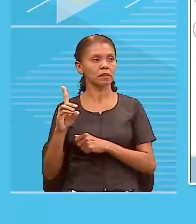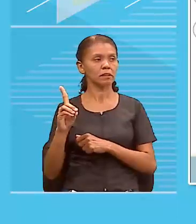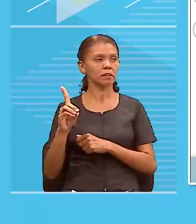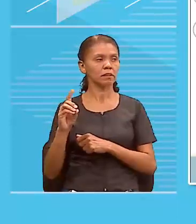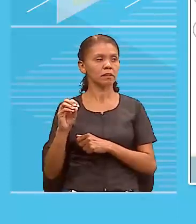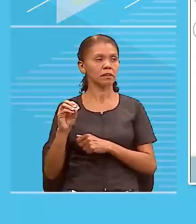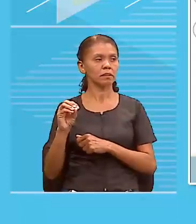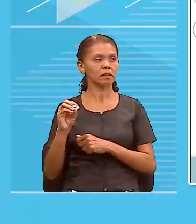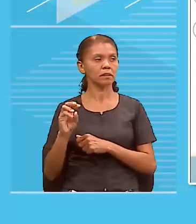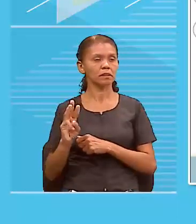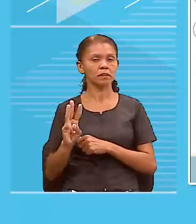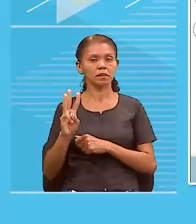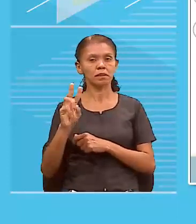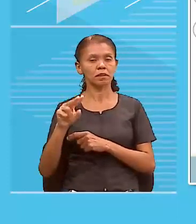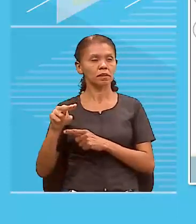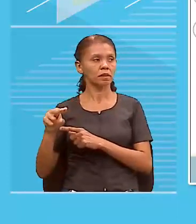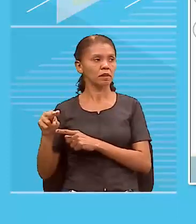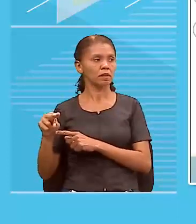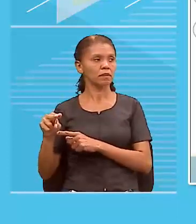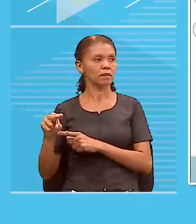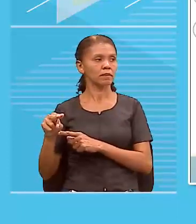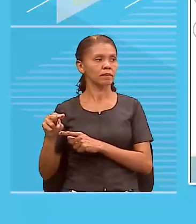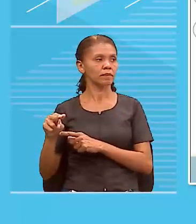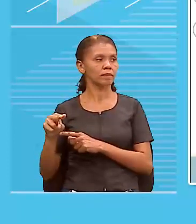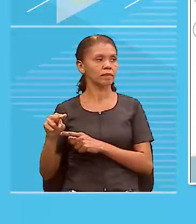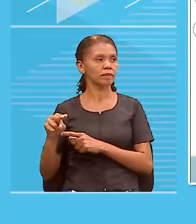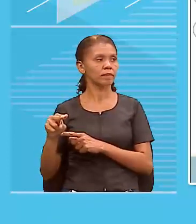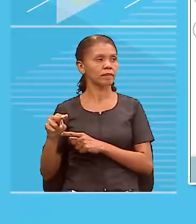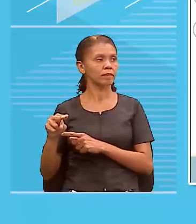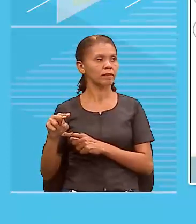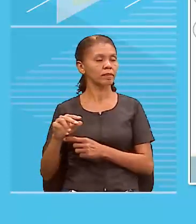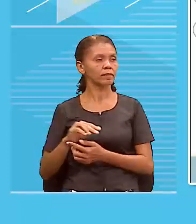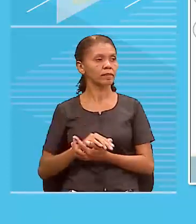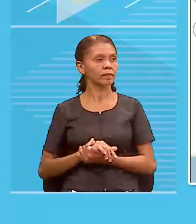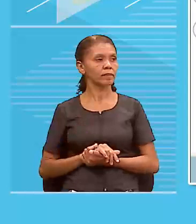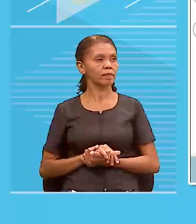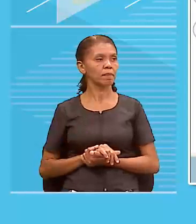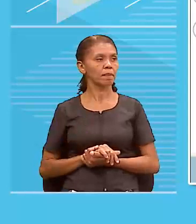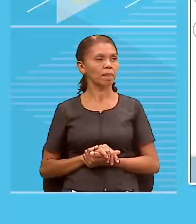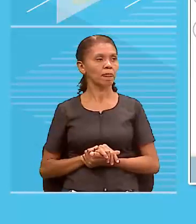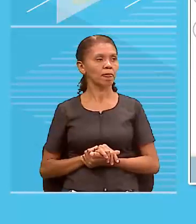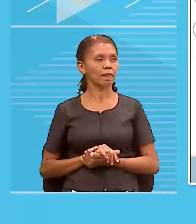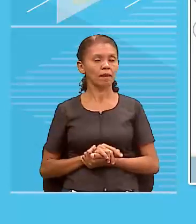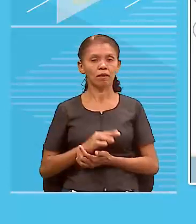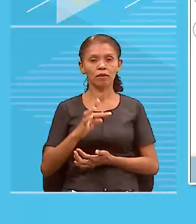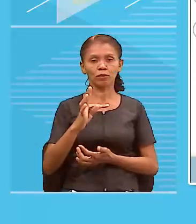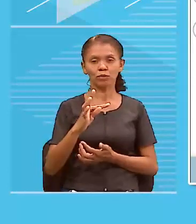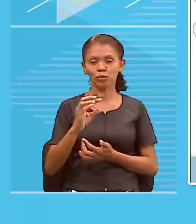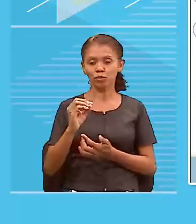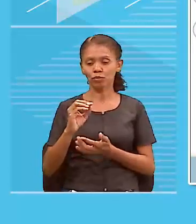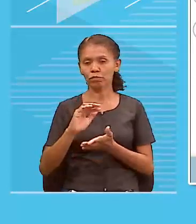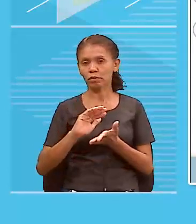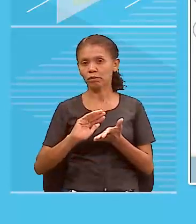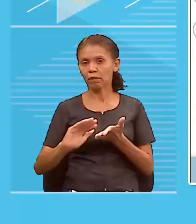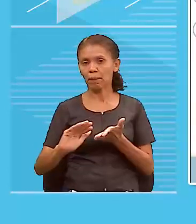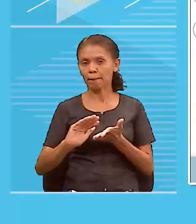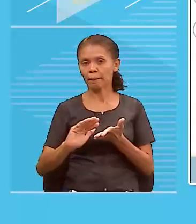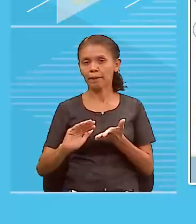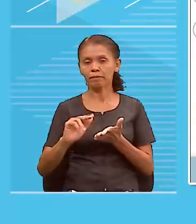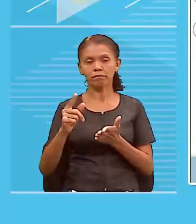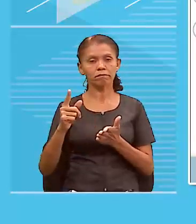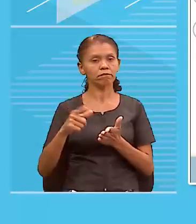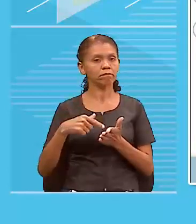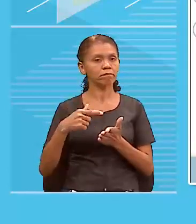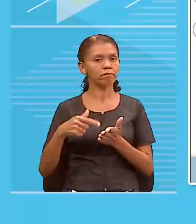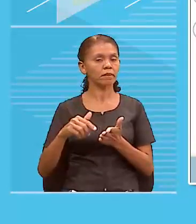esse verbo eliminando eliminando esse indicador aqui de de